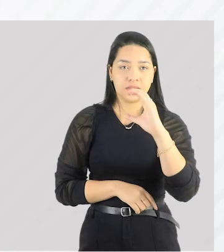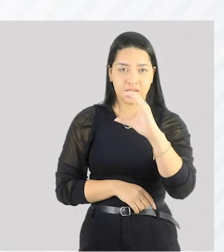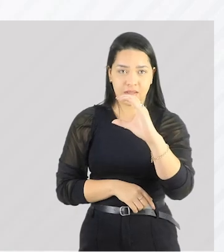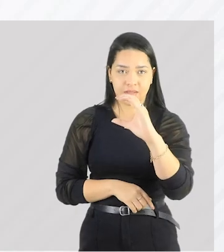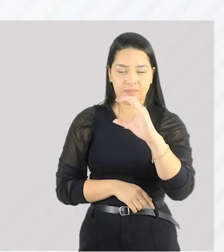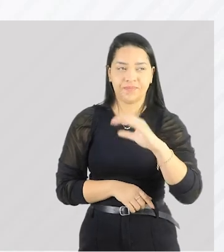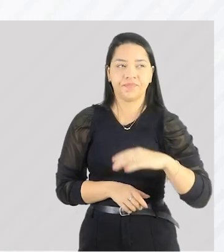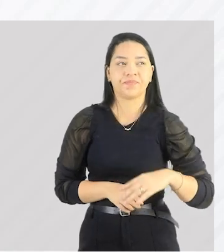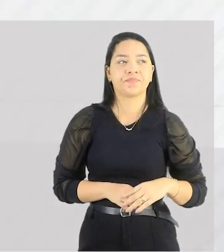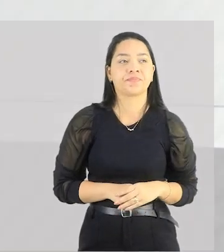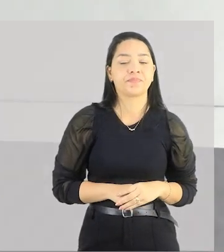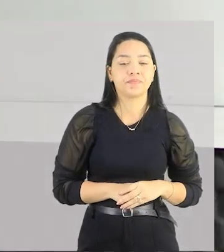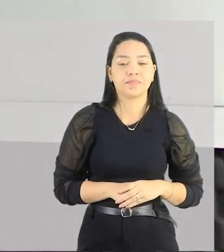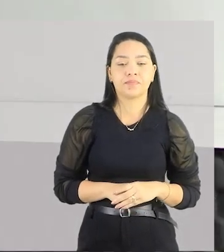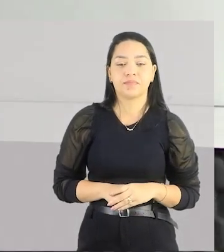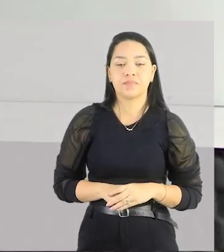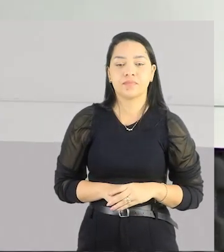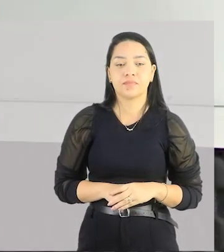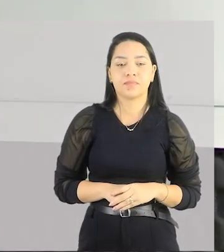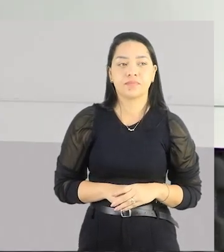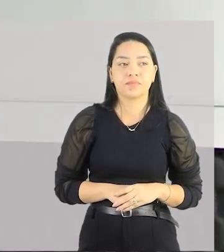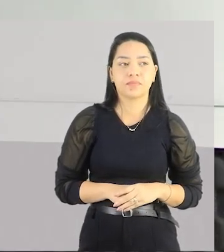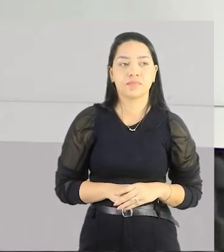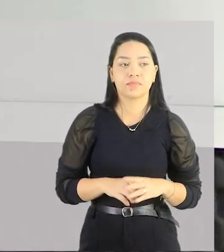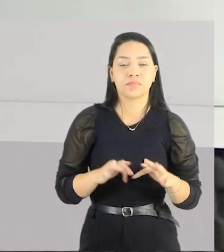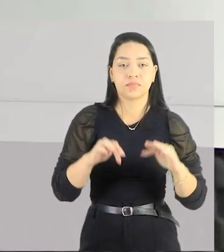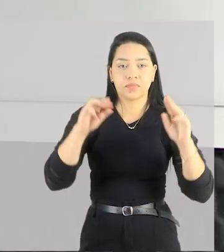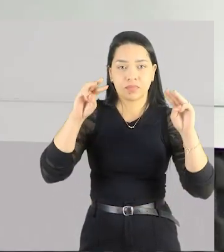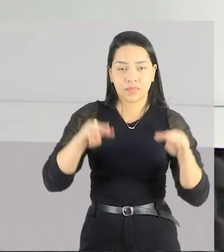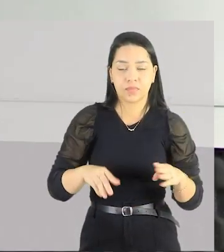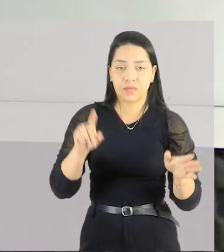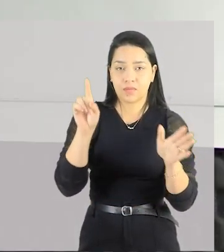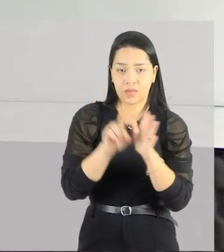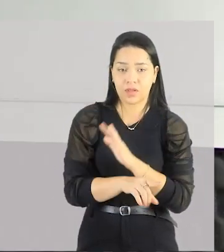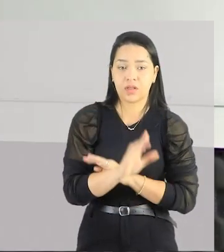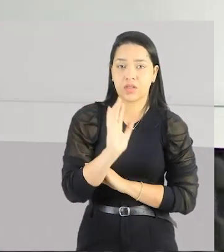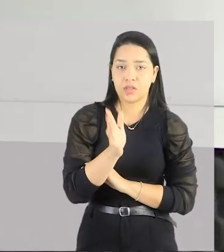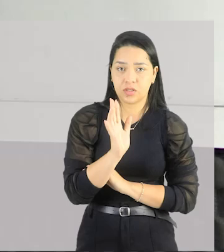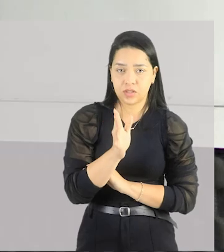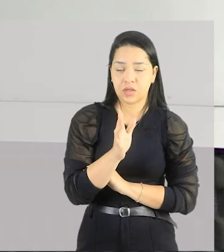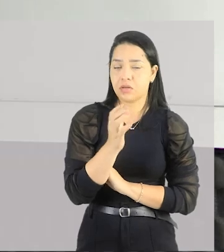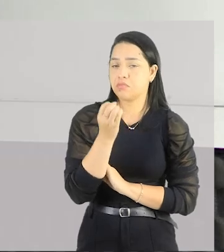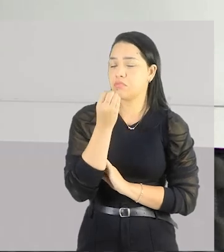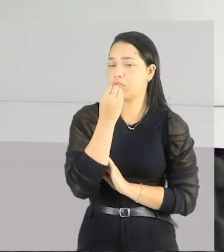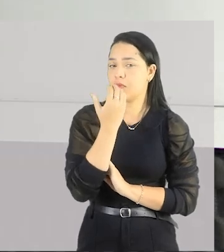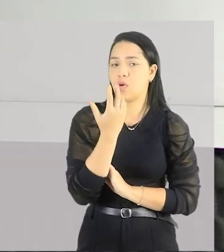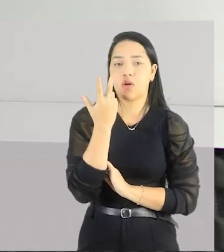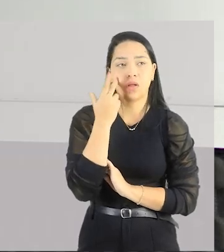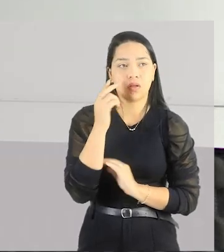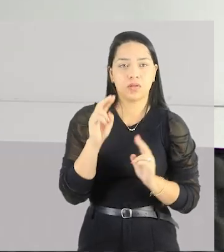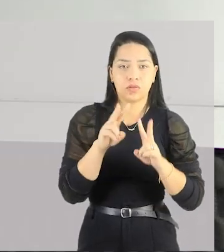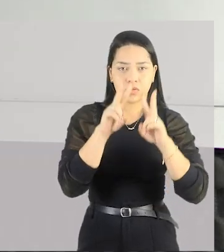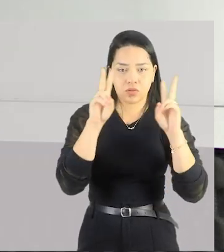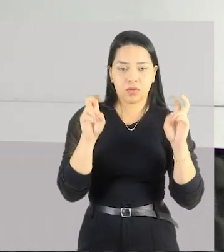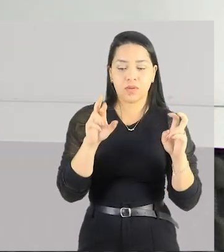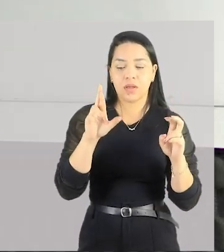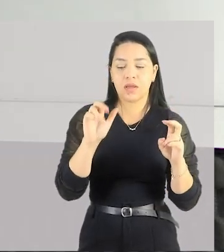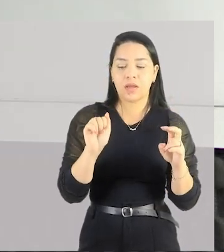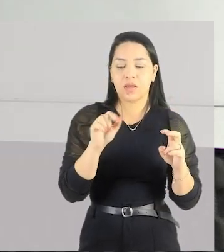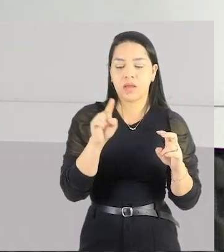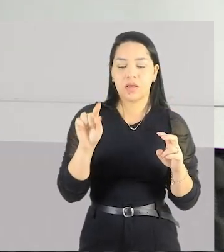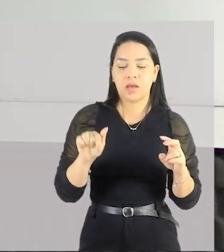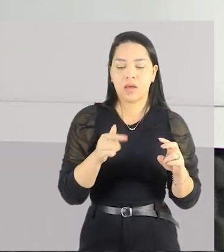letra C, beleza? Então aí finalizamos mais uma questãozinha, tá? Bem tranquila, sobre razão.